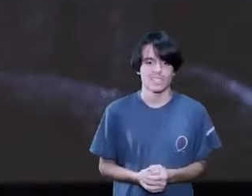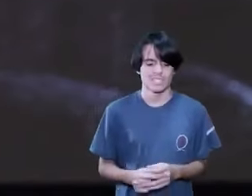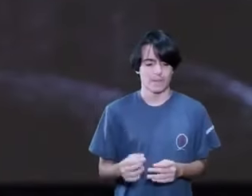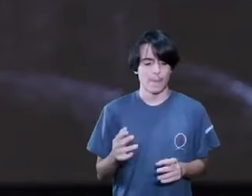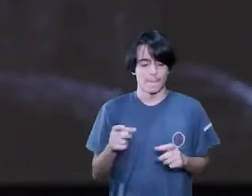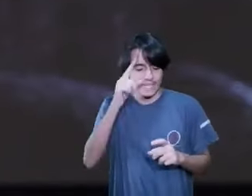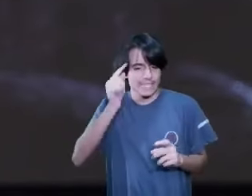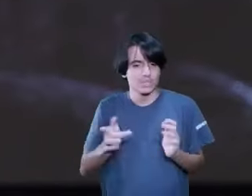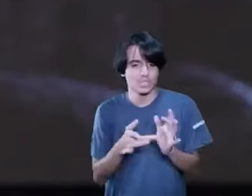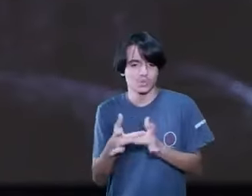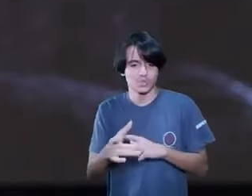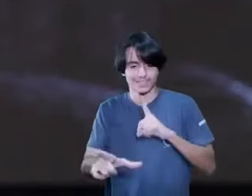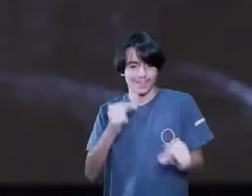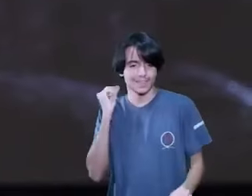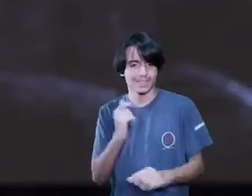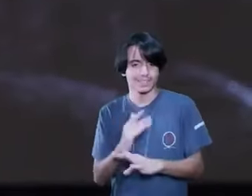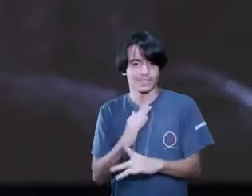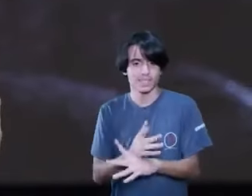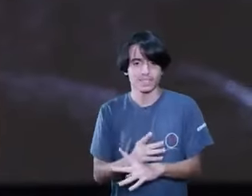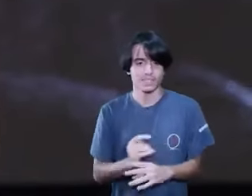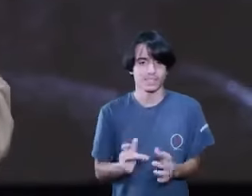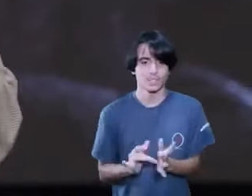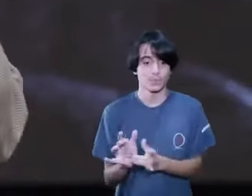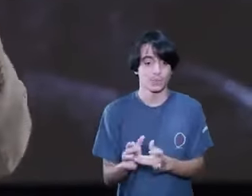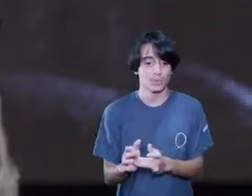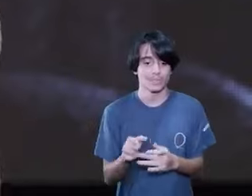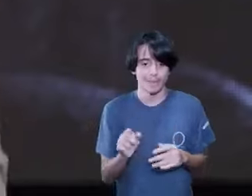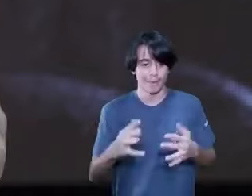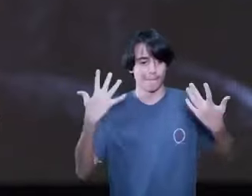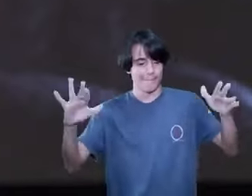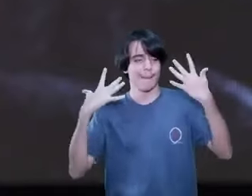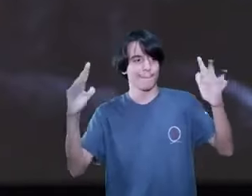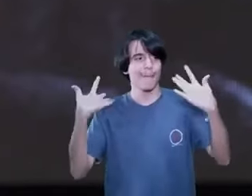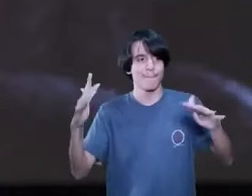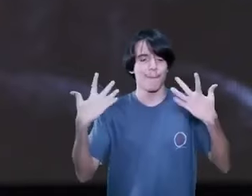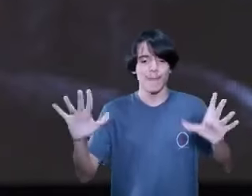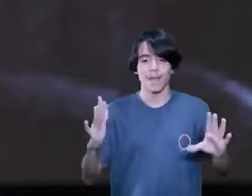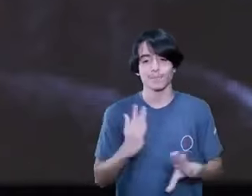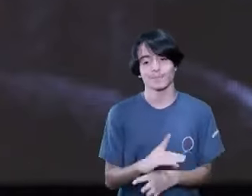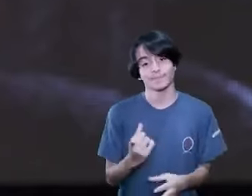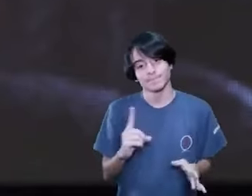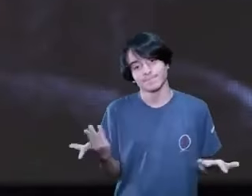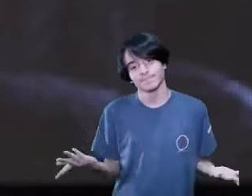cidade. Jesus deveria ter sido aplaudido, ovacionado,